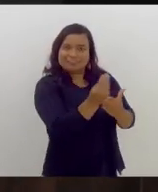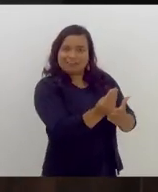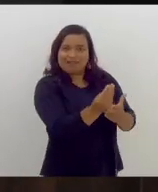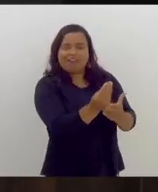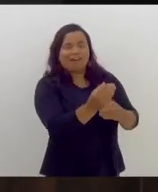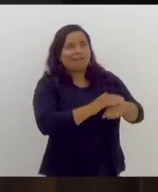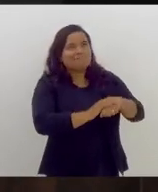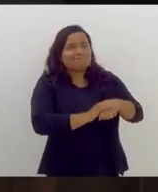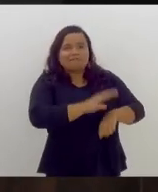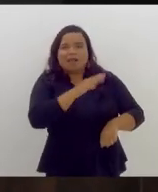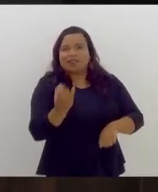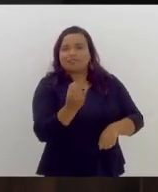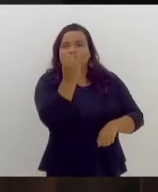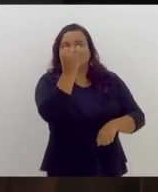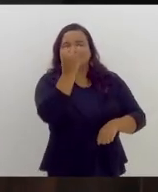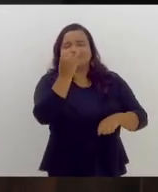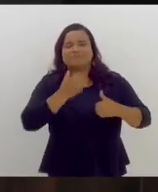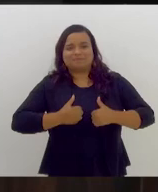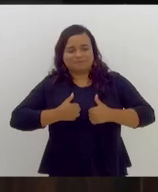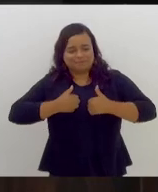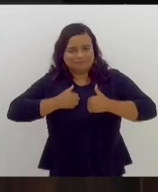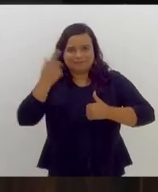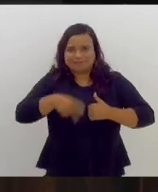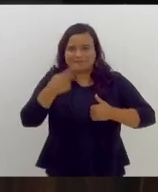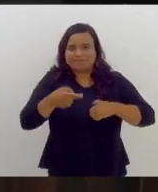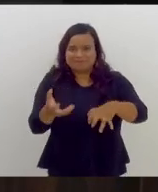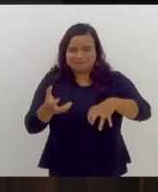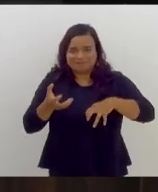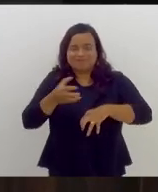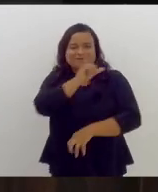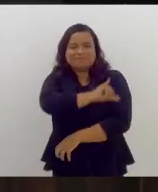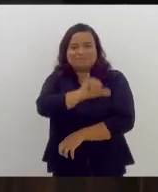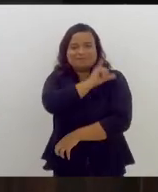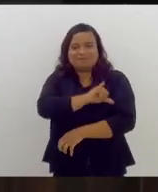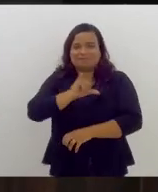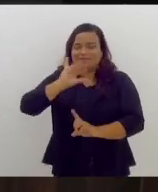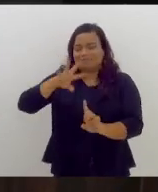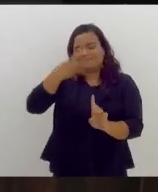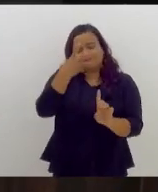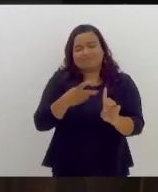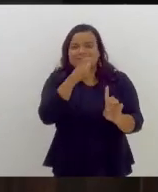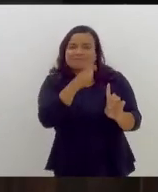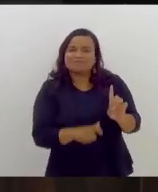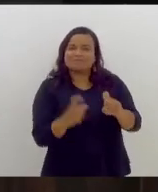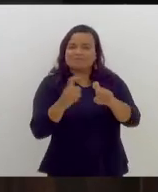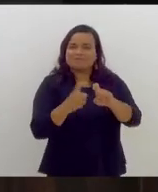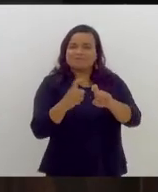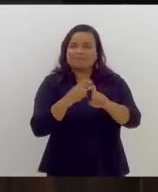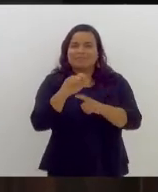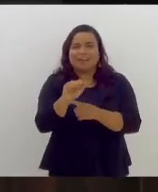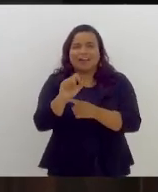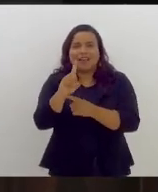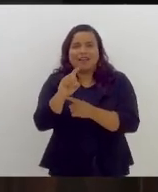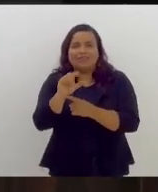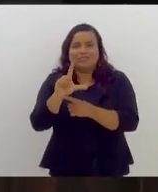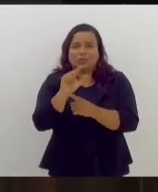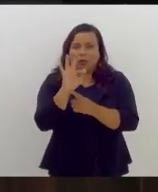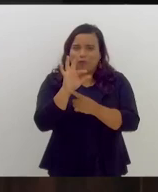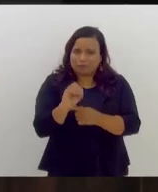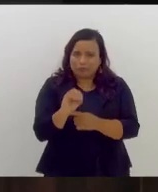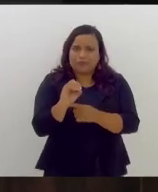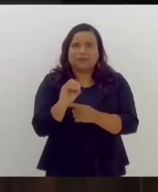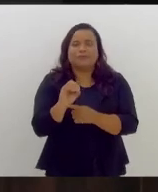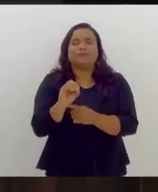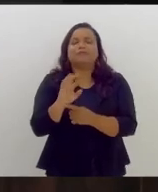maior honraria do Parlamento Fluminense ao ilustríssimo doutor Adolfo Conde Homem de Carvalho